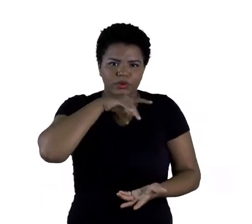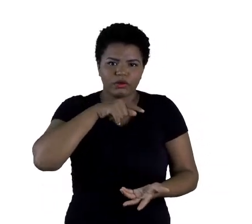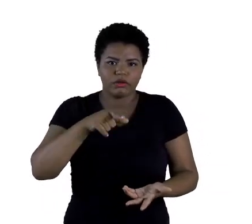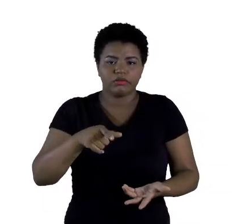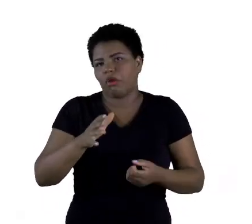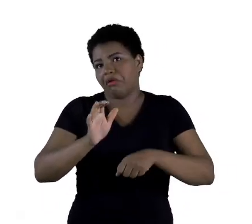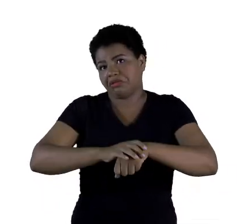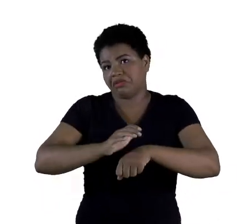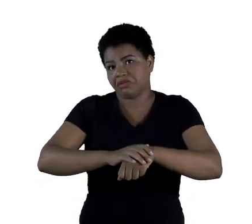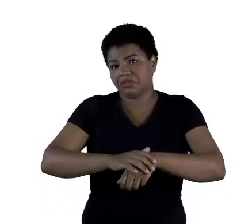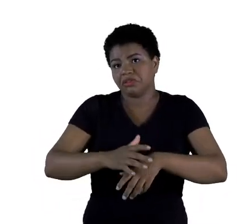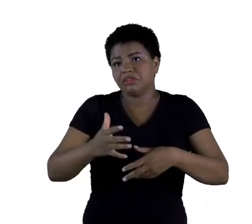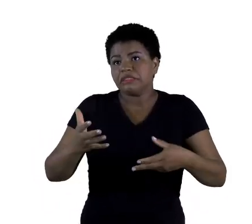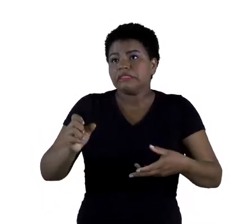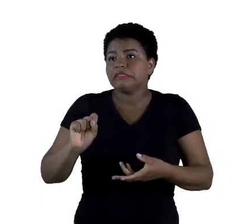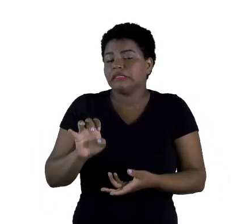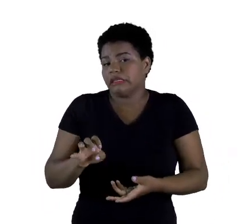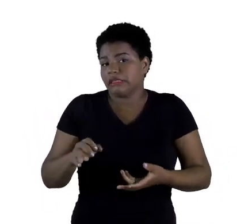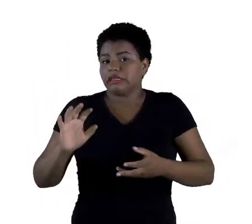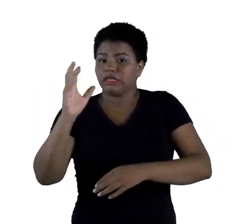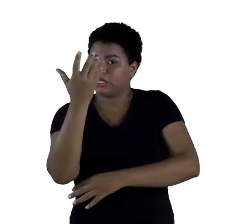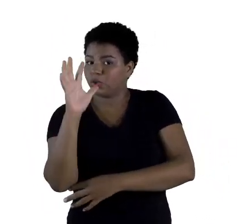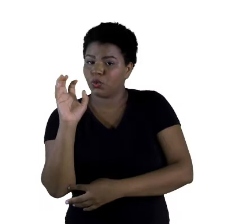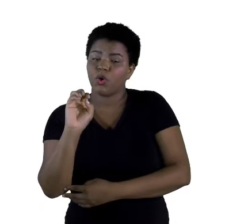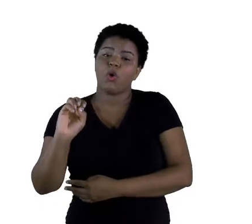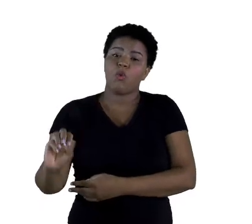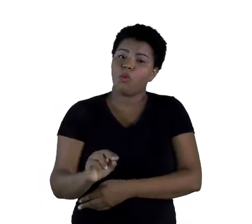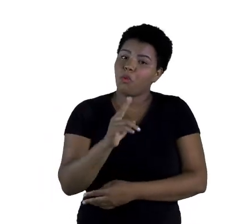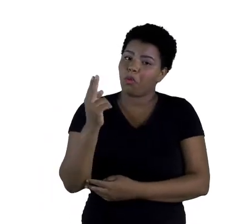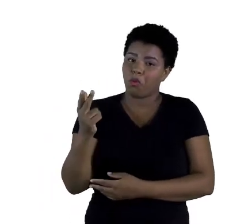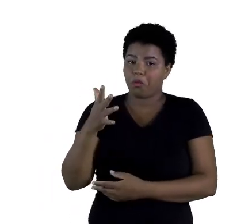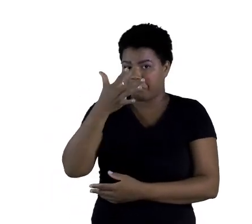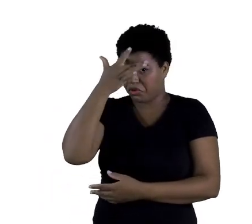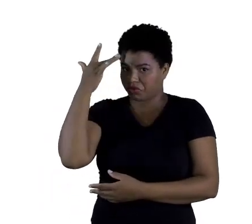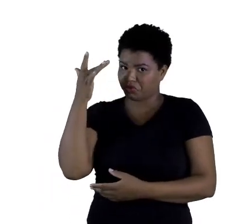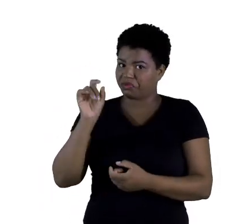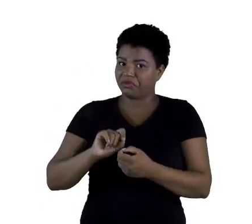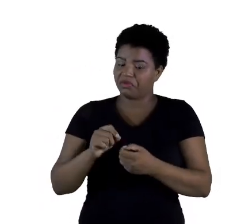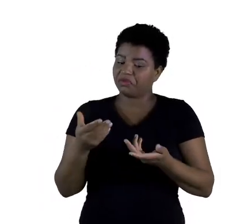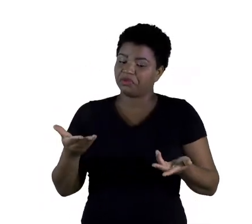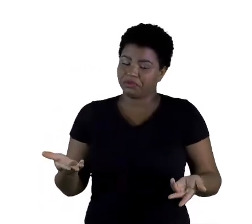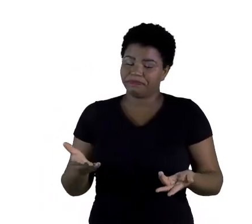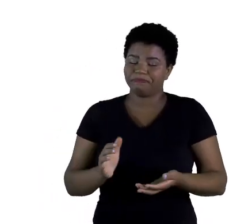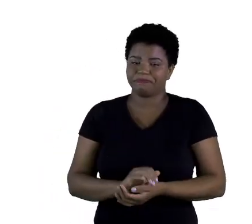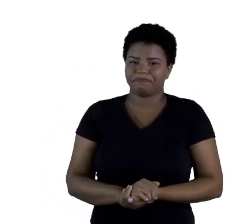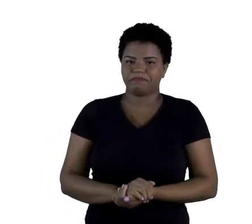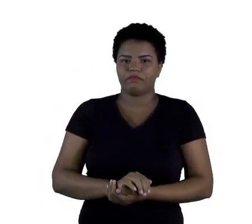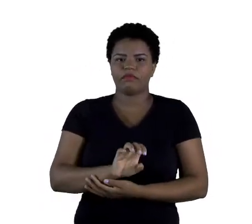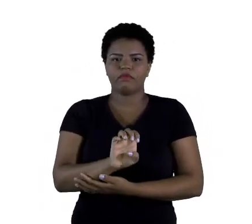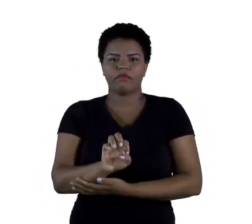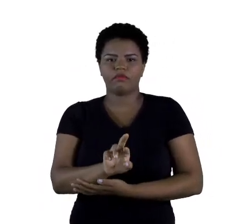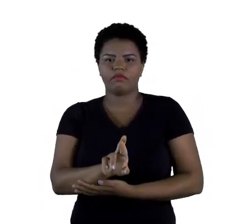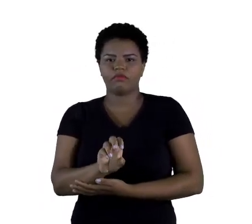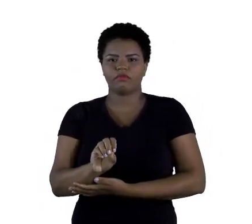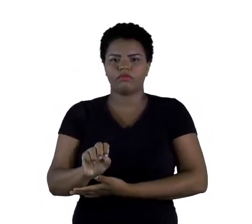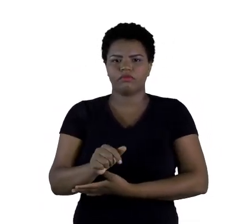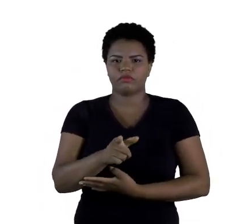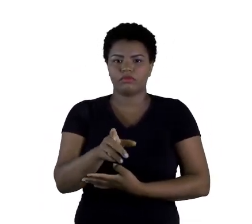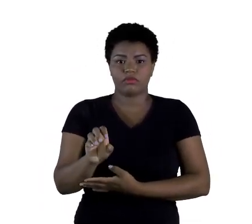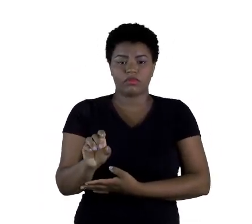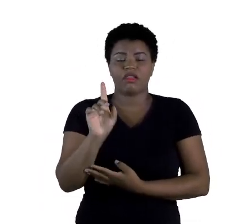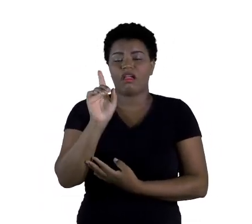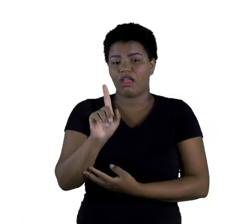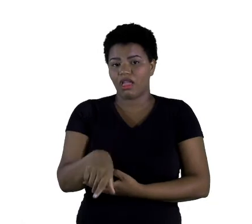que deixou ele dessa forma. A erosão. A erosão é o fato que mais prejudica